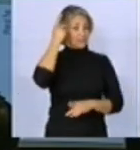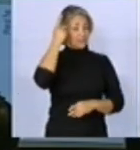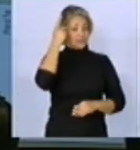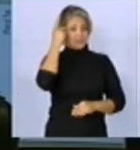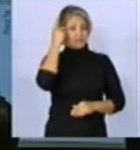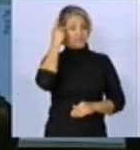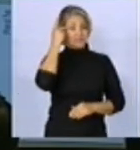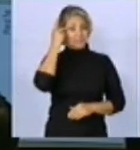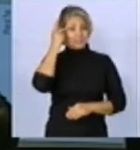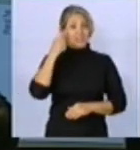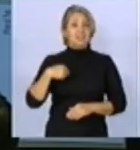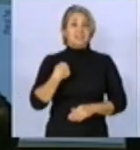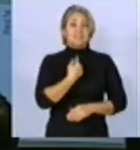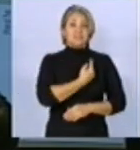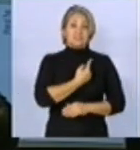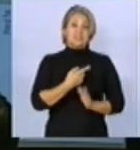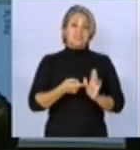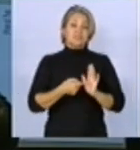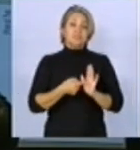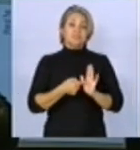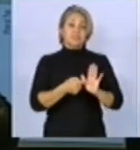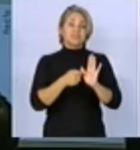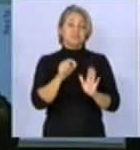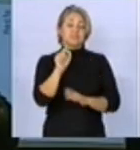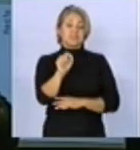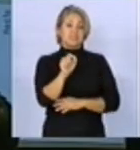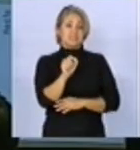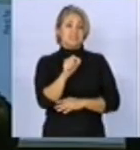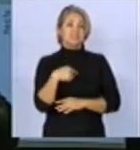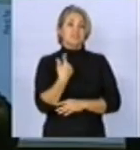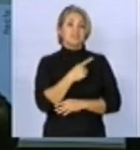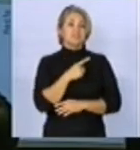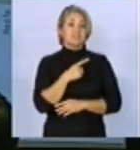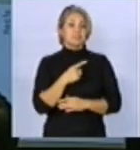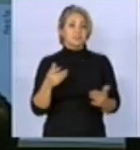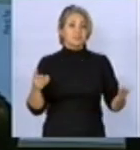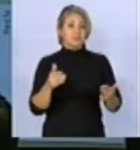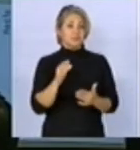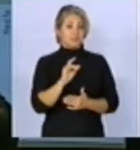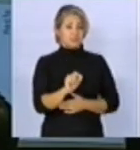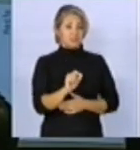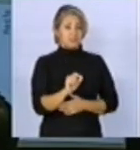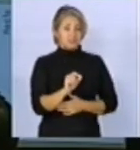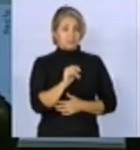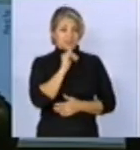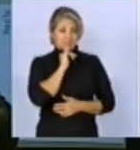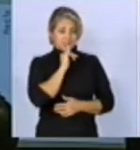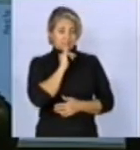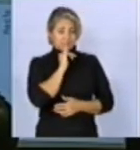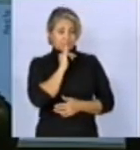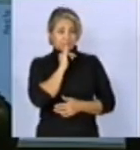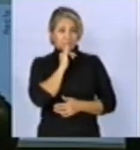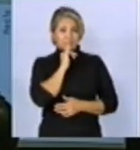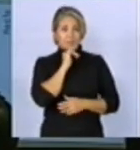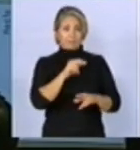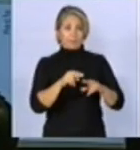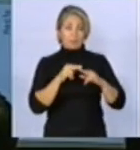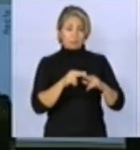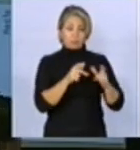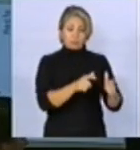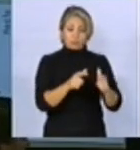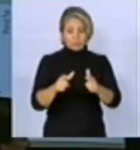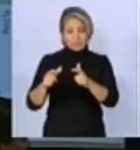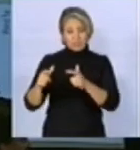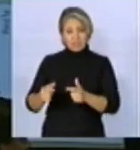ou seja então nós estamos tendo o seguinte nós estamos é vamos assim nós por unidade produzida